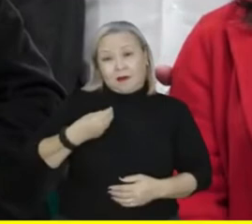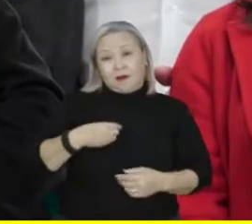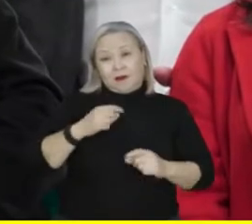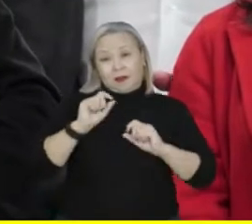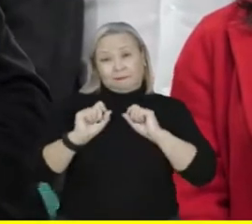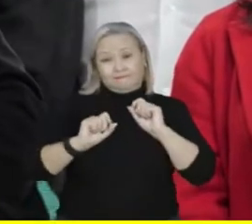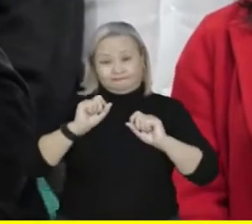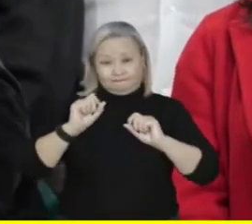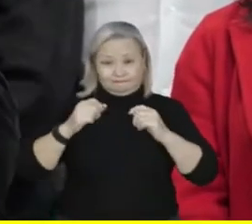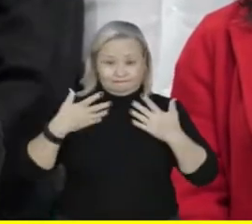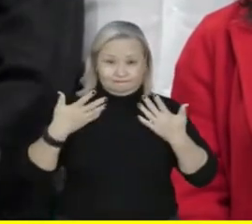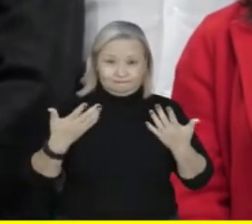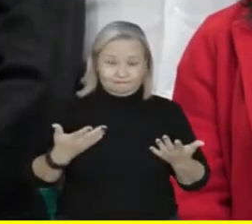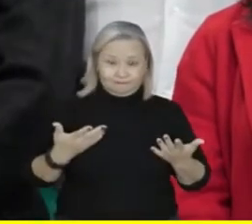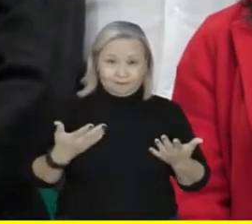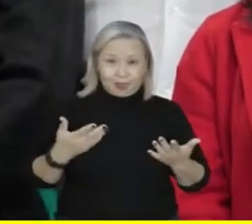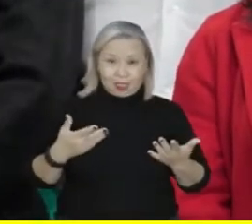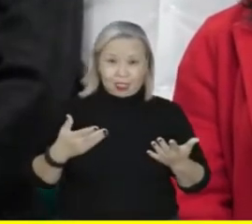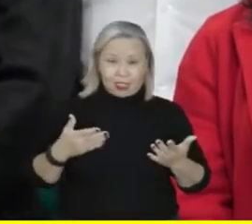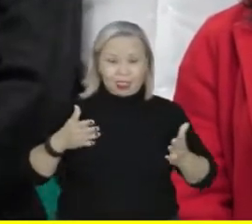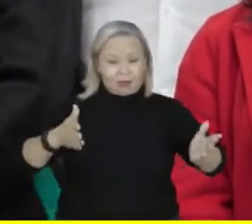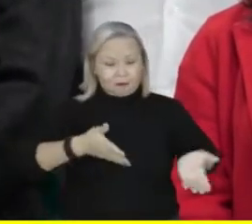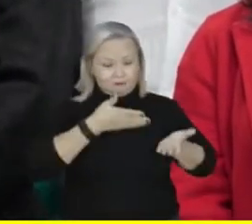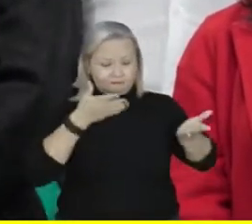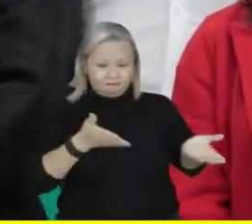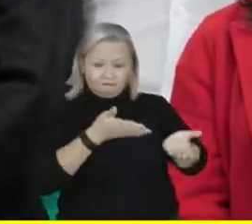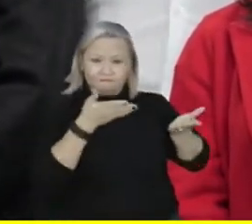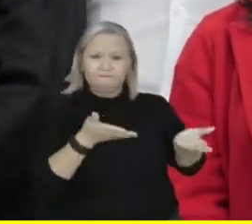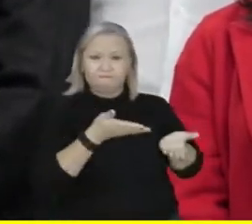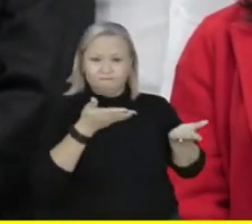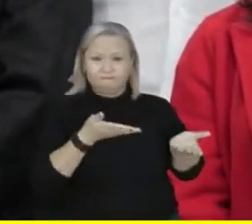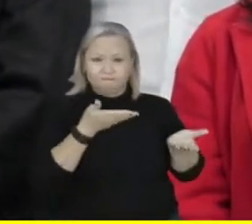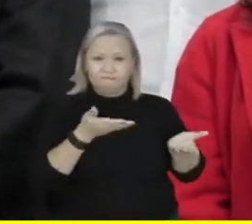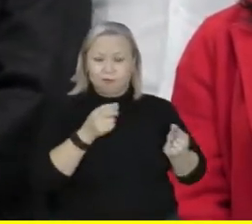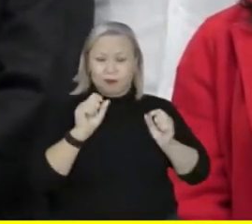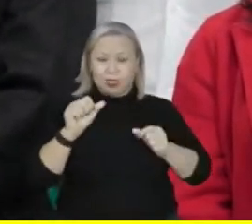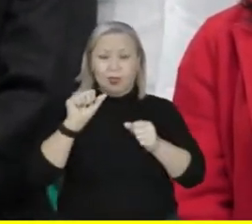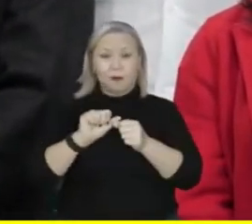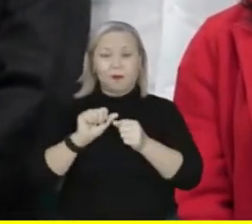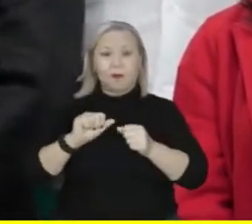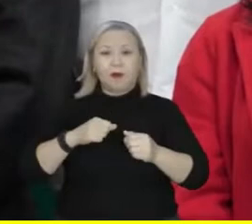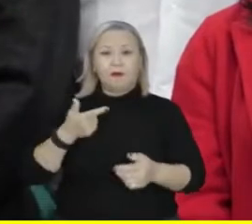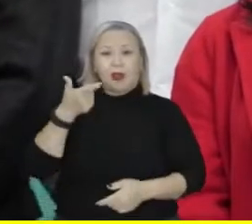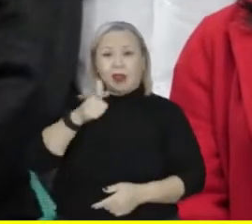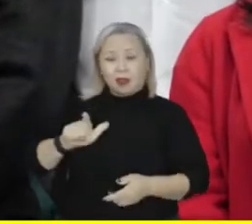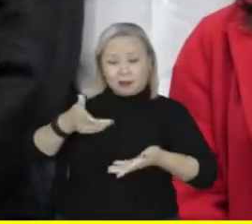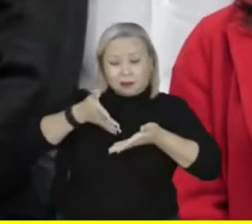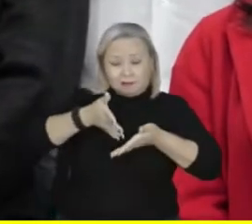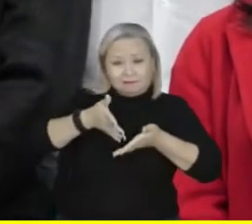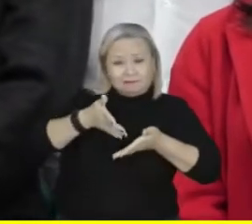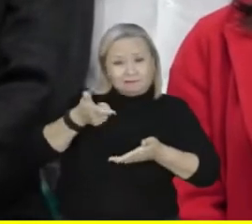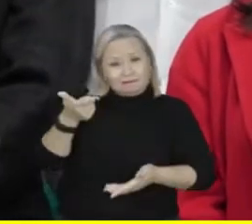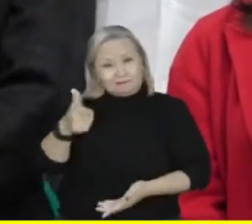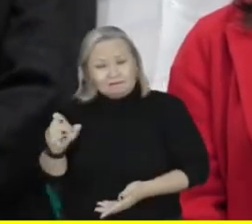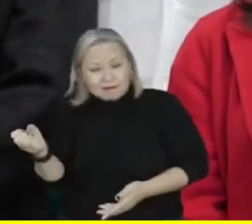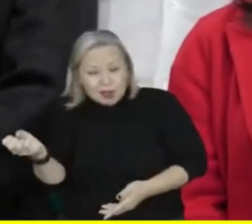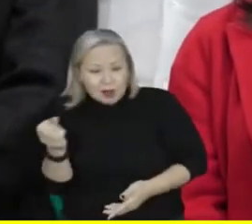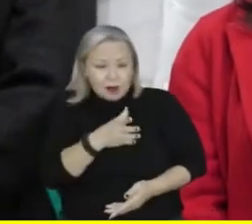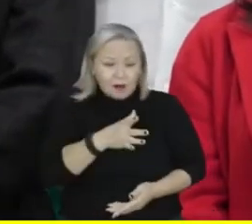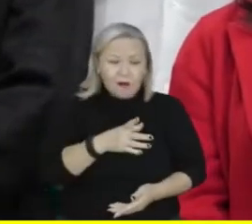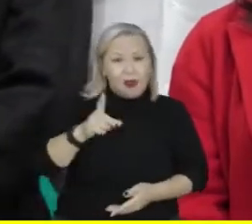me motiva me estimula e me faz Renascer a cada dia que é